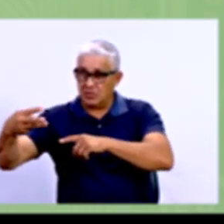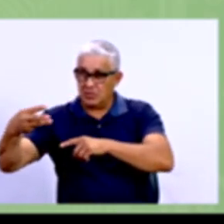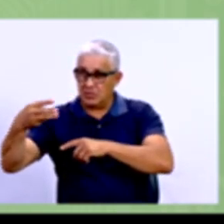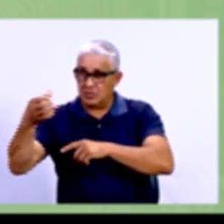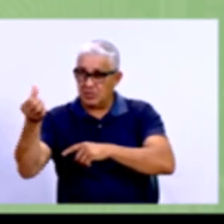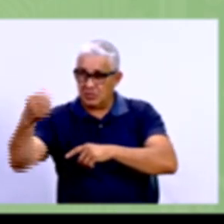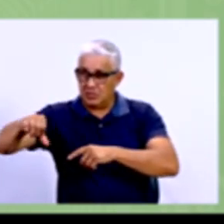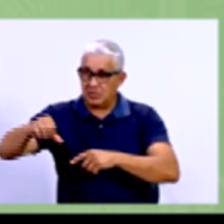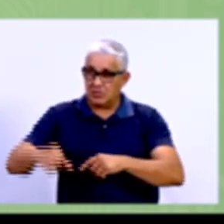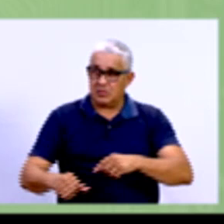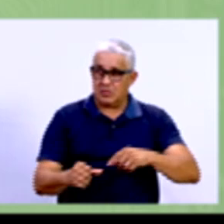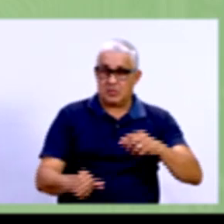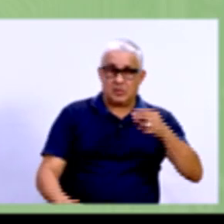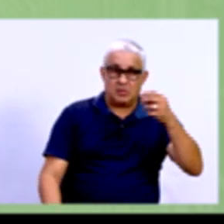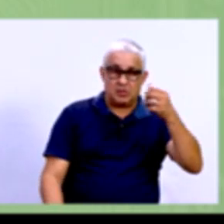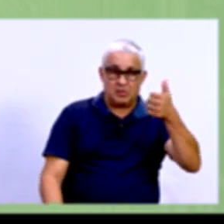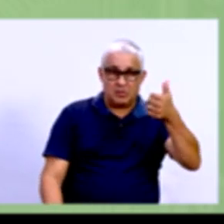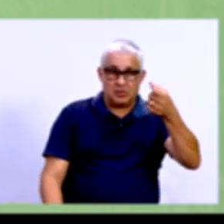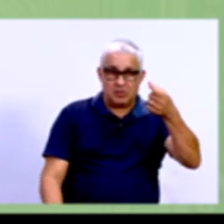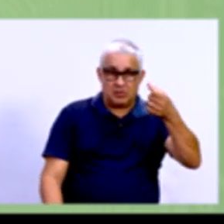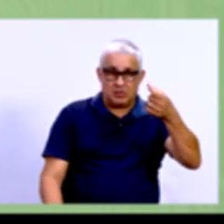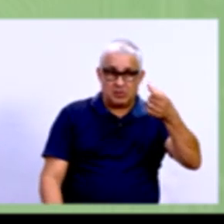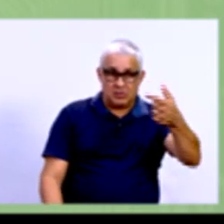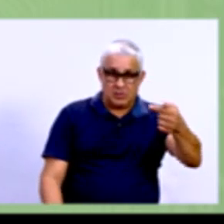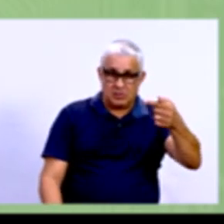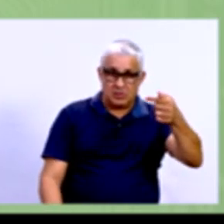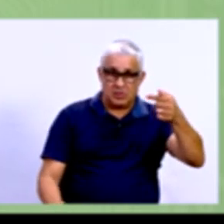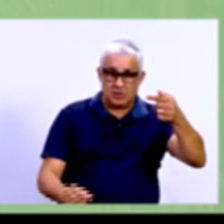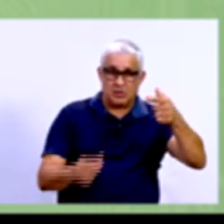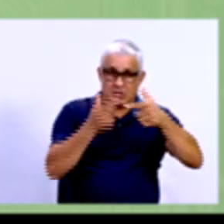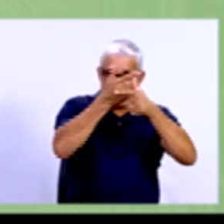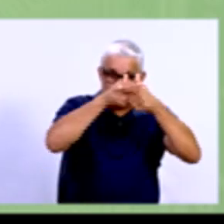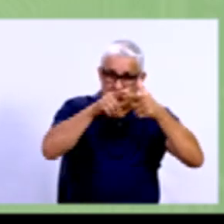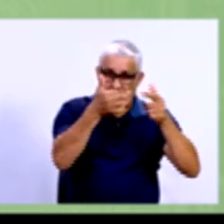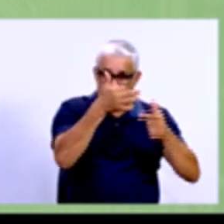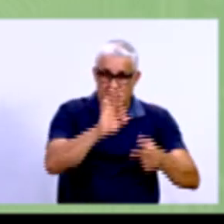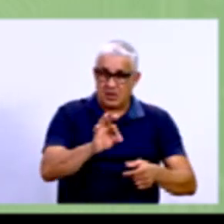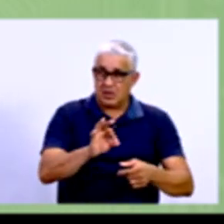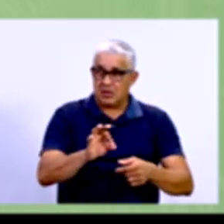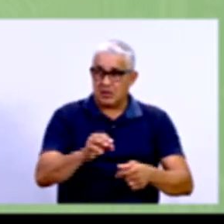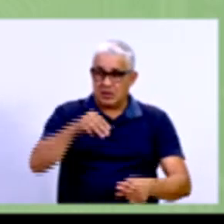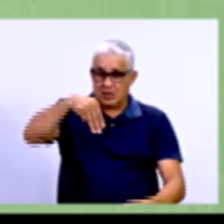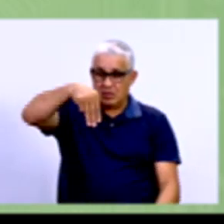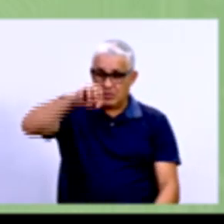167 divididos por 10. Então, a gente tem que a média